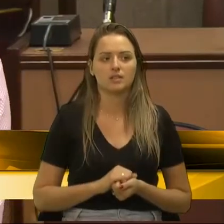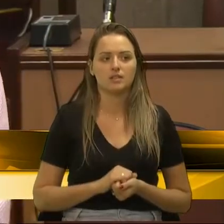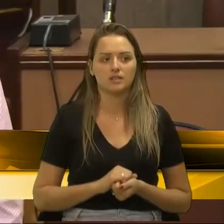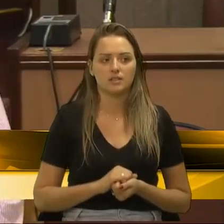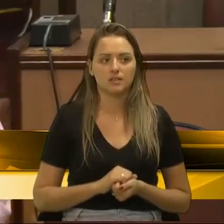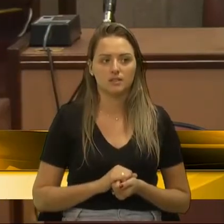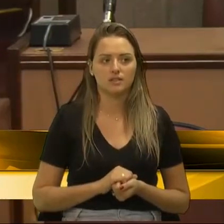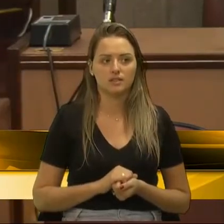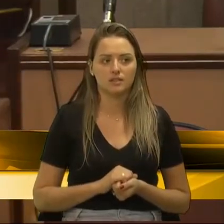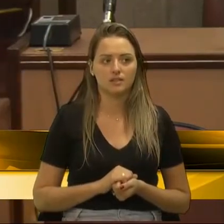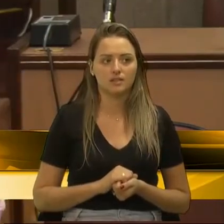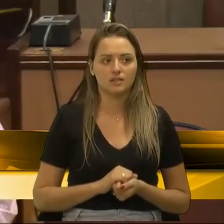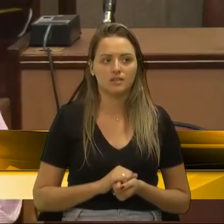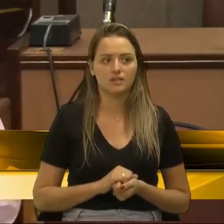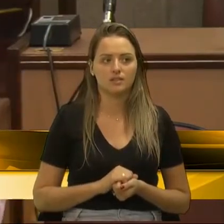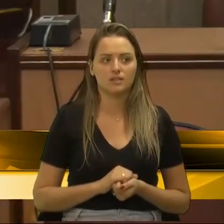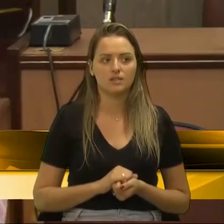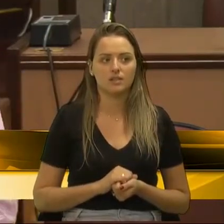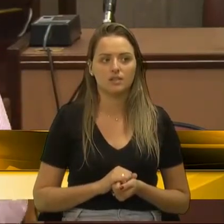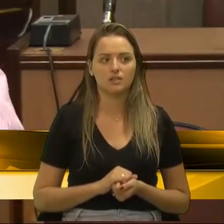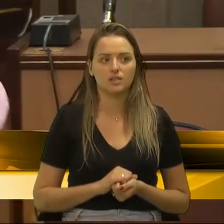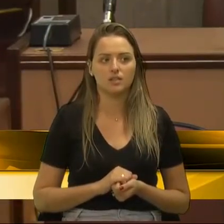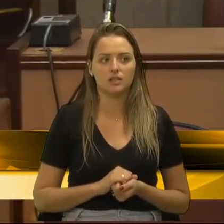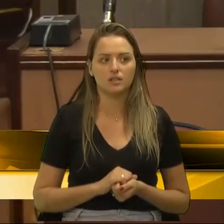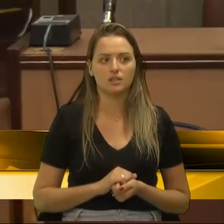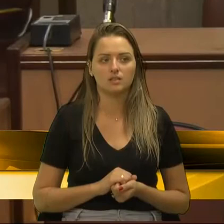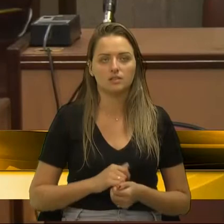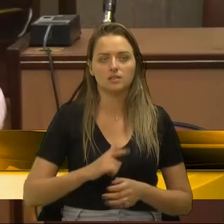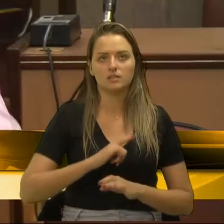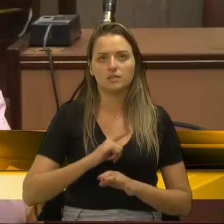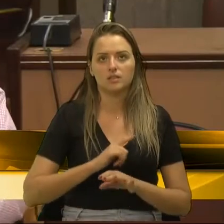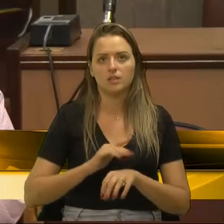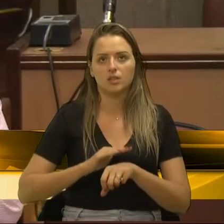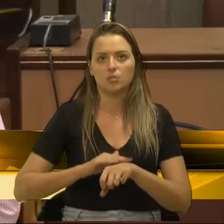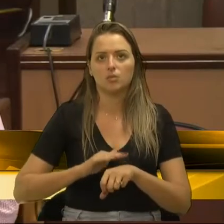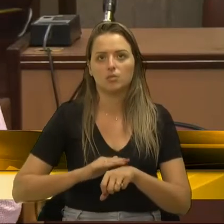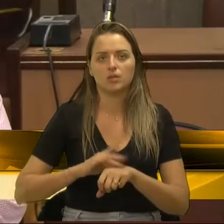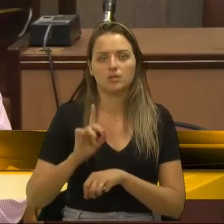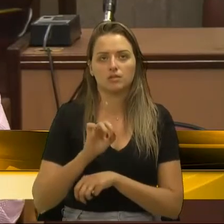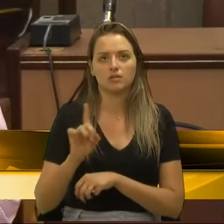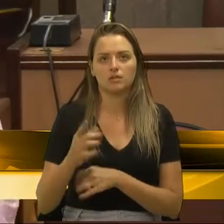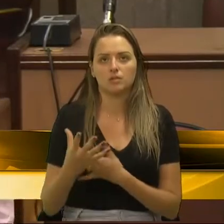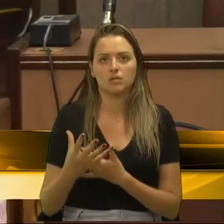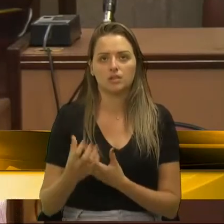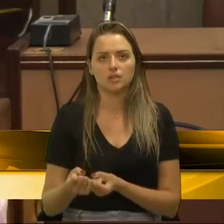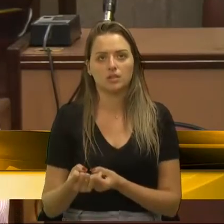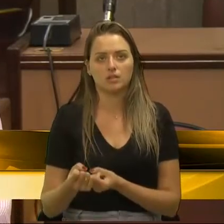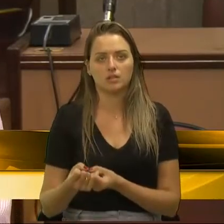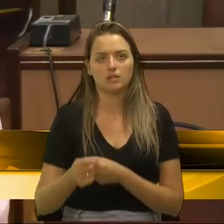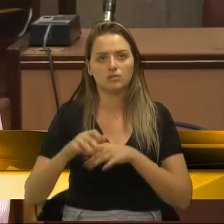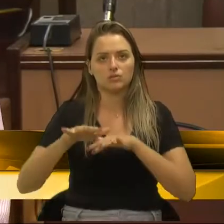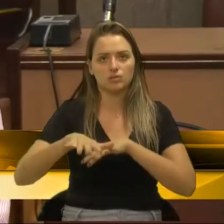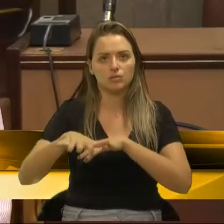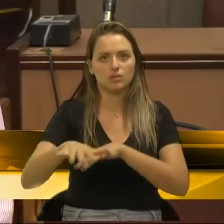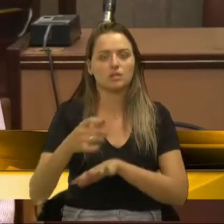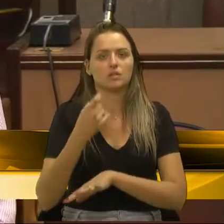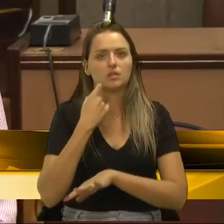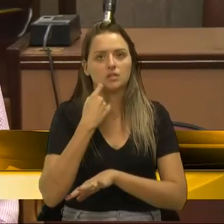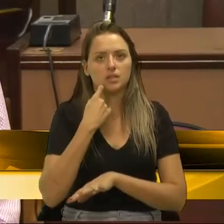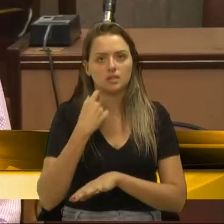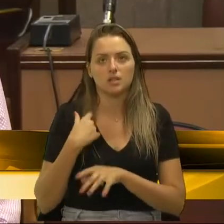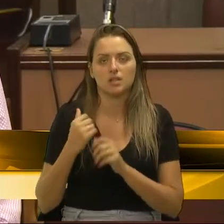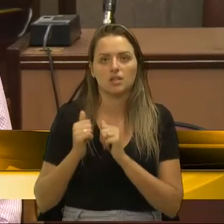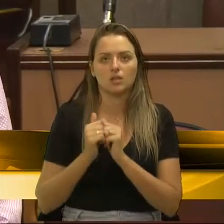enfim, eu vou usar um pouco do espaço desse momento que me permite. Estive na sexta-feira, eu, minha